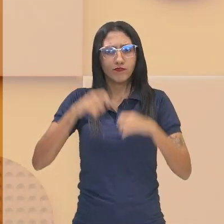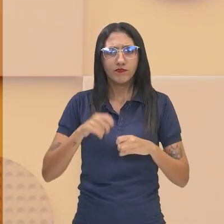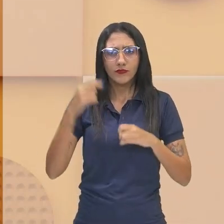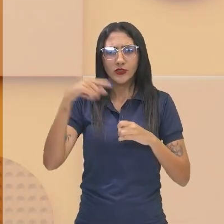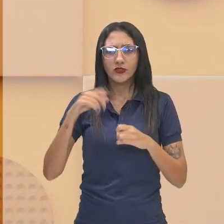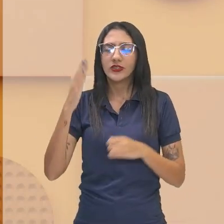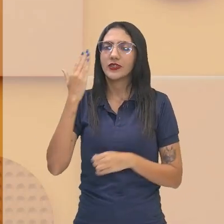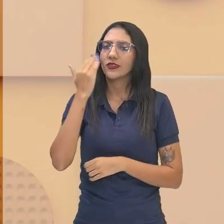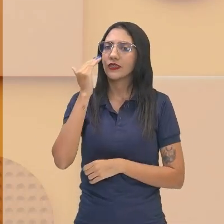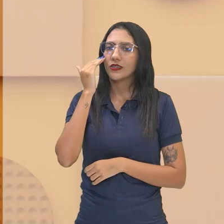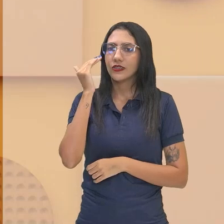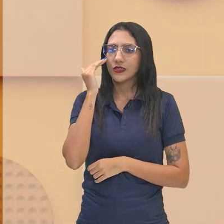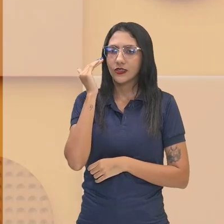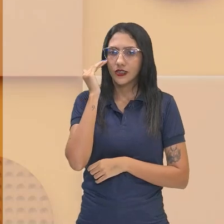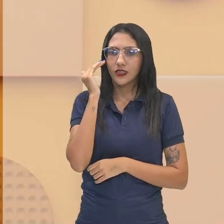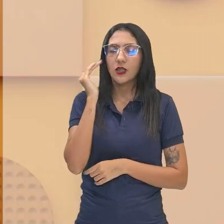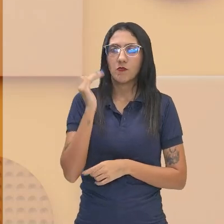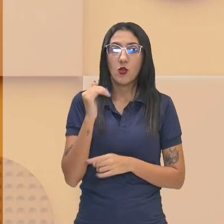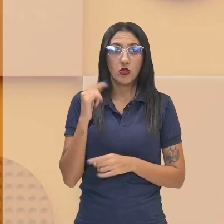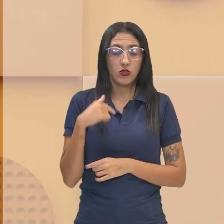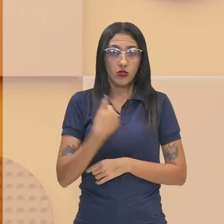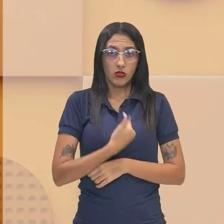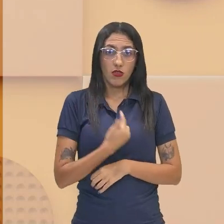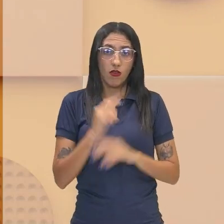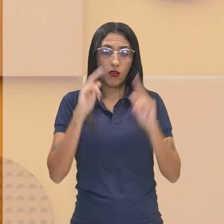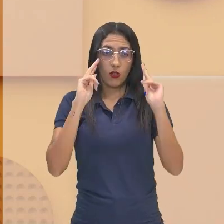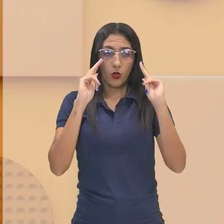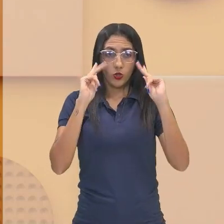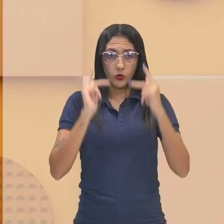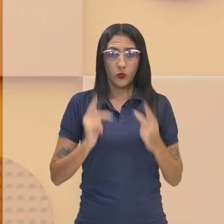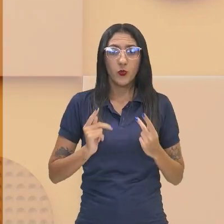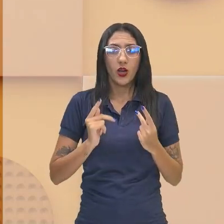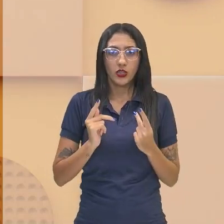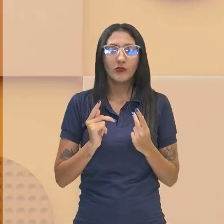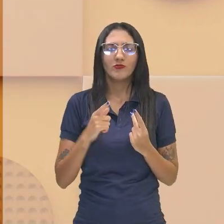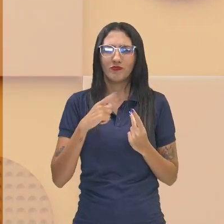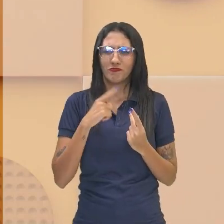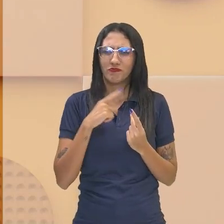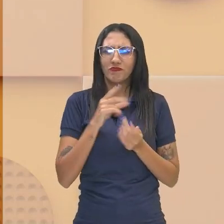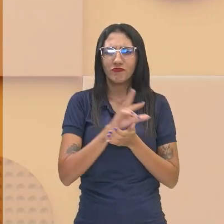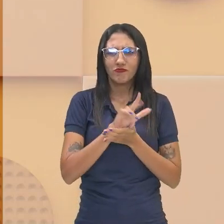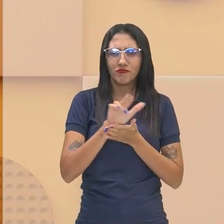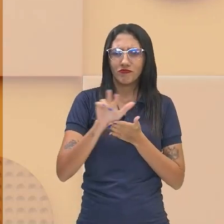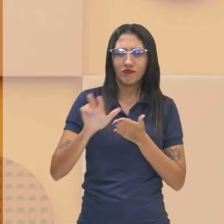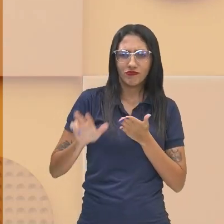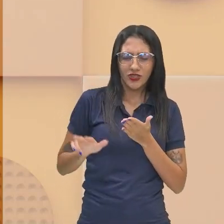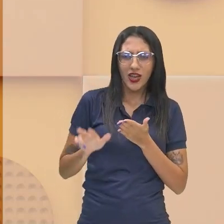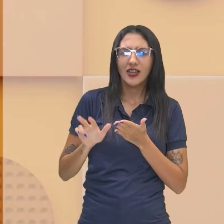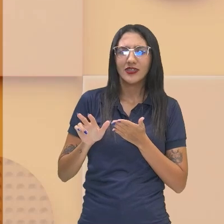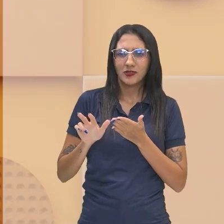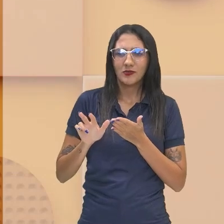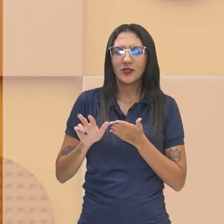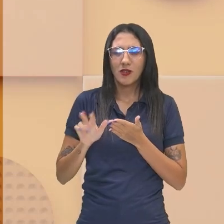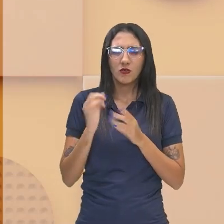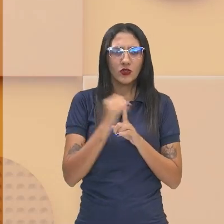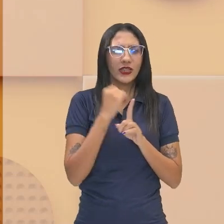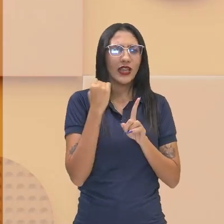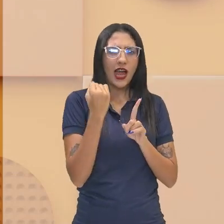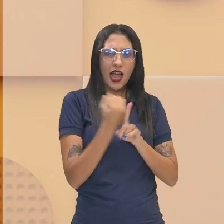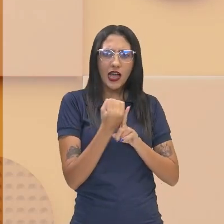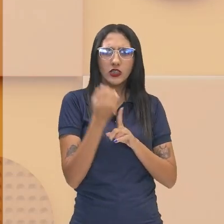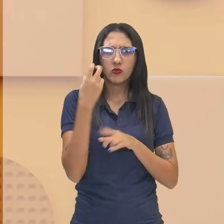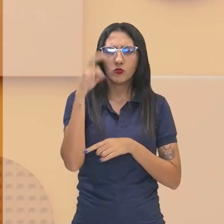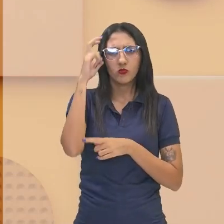que nós, seres humanos, somos diversos. A diversidade humana de lidar